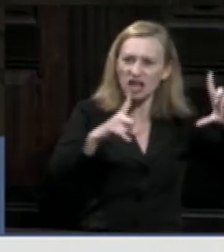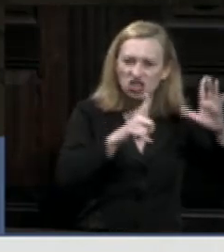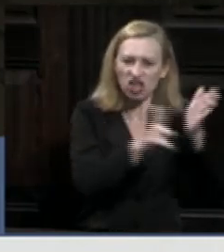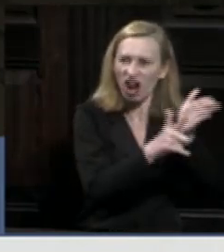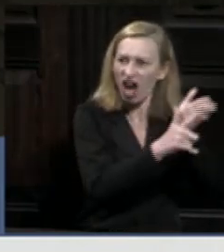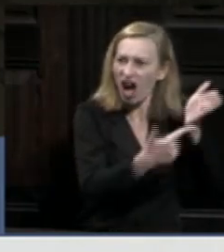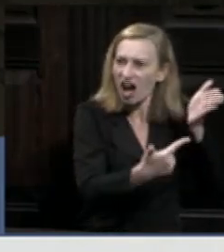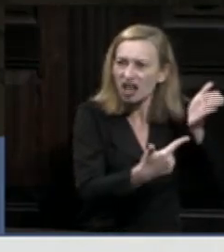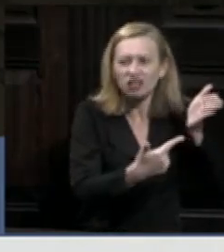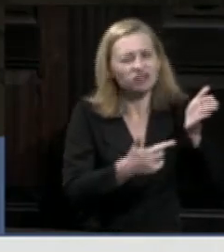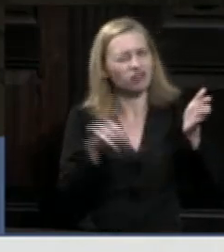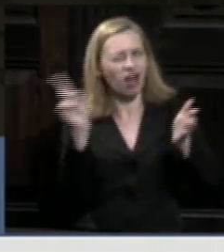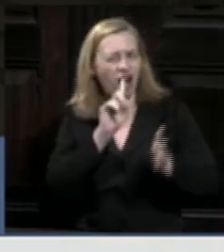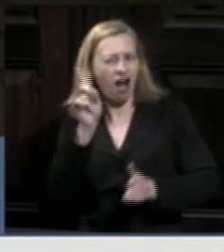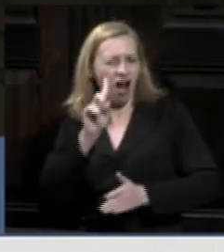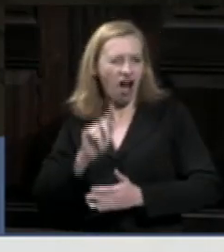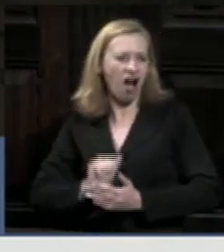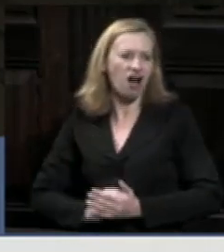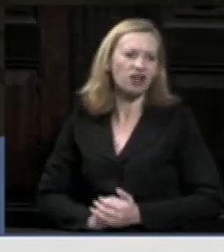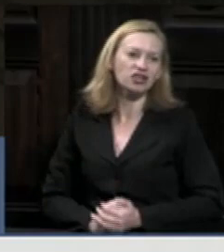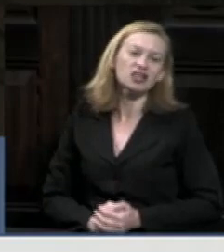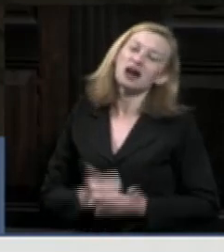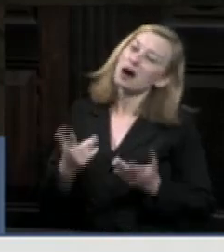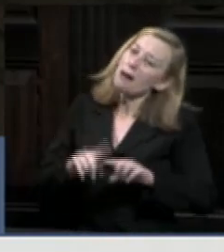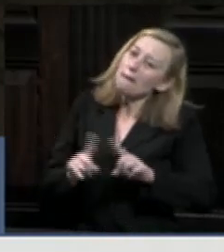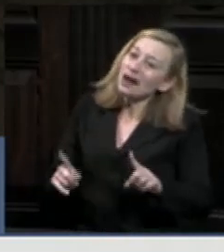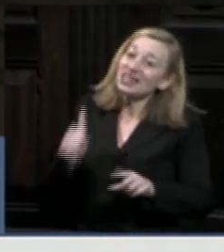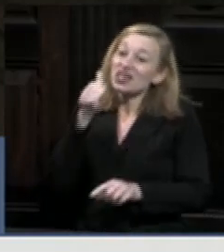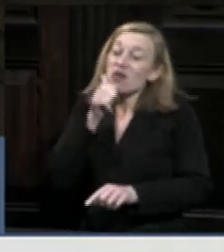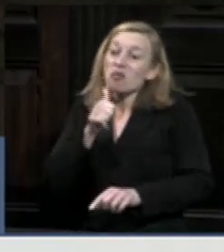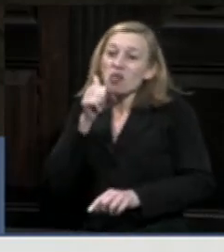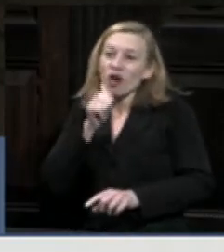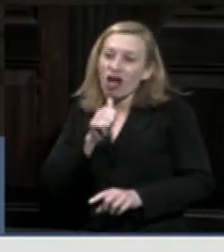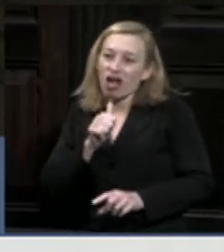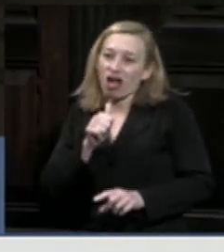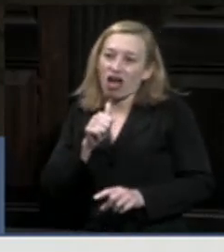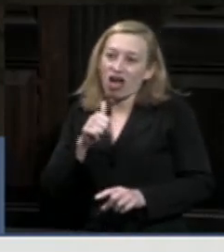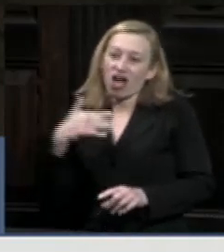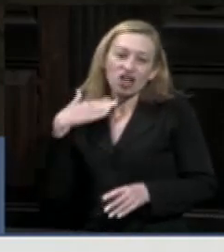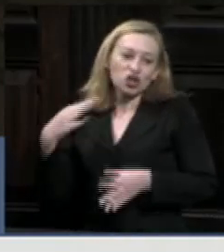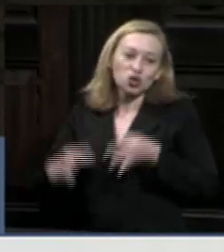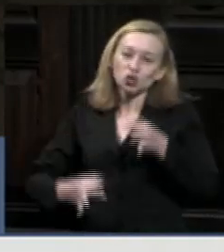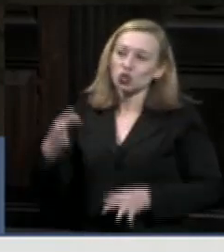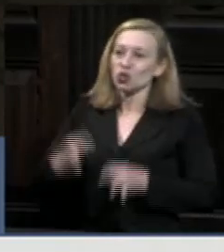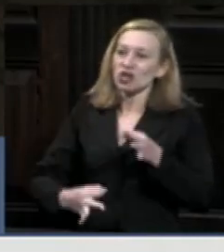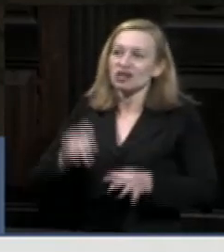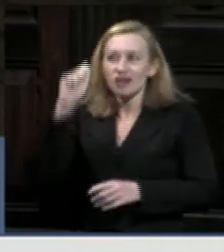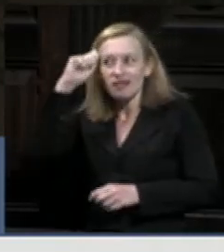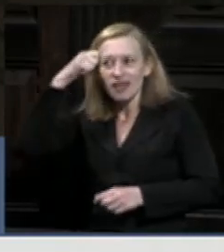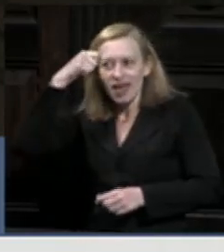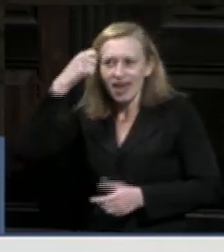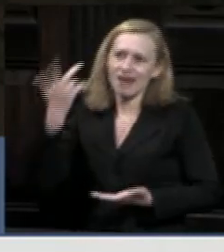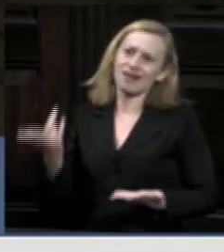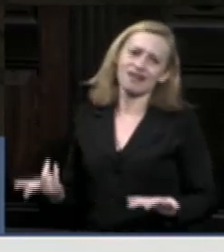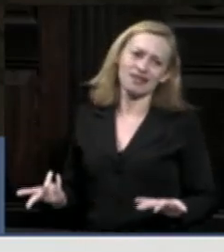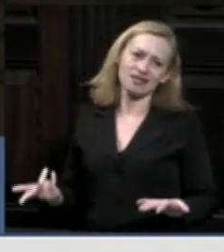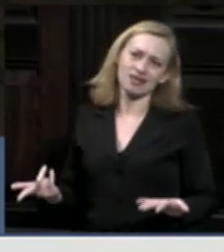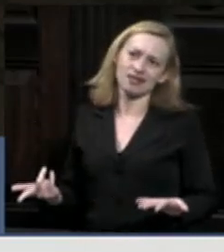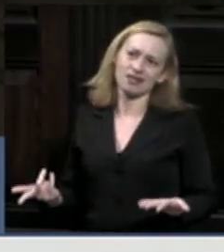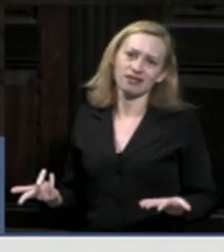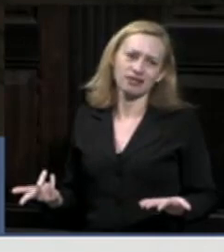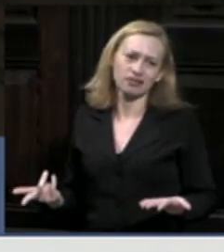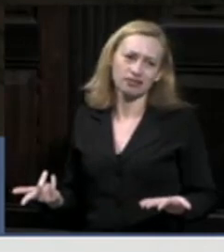mas é uma juíza leiga mas é um médico e aí